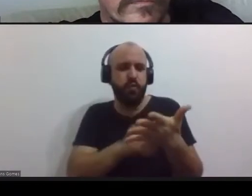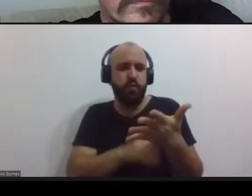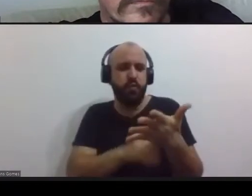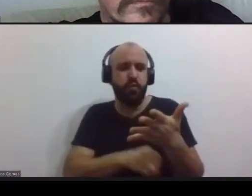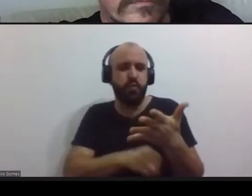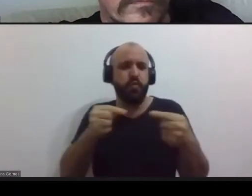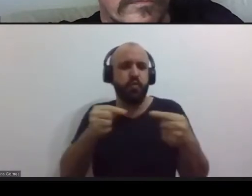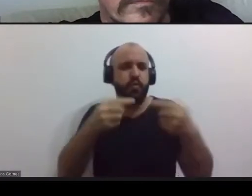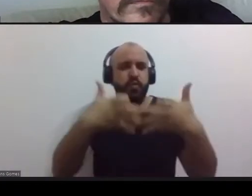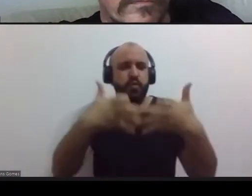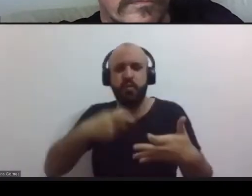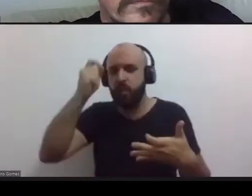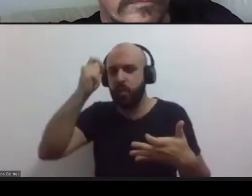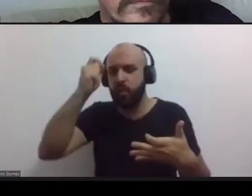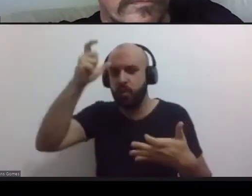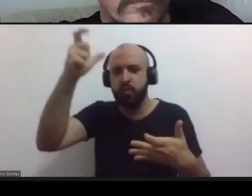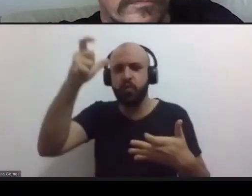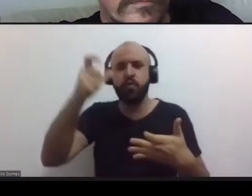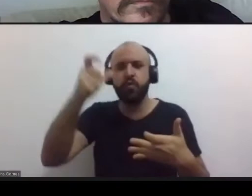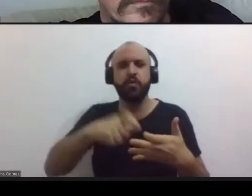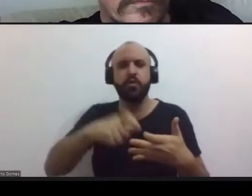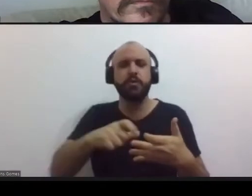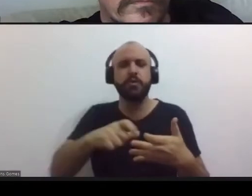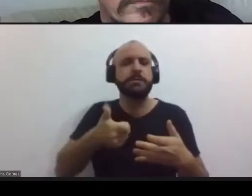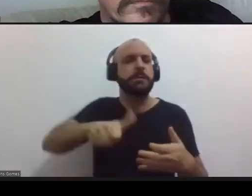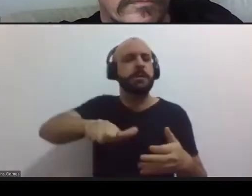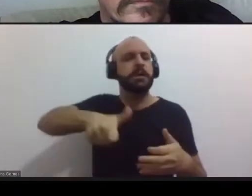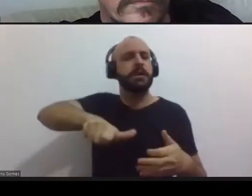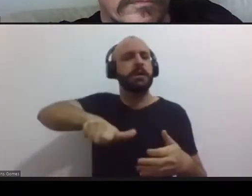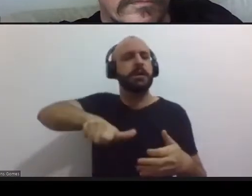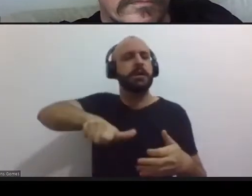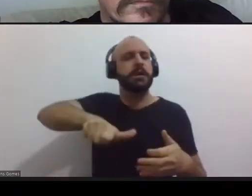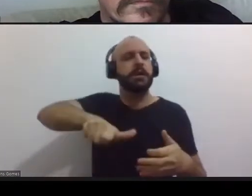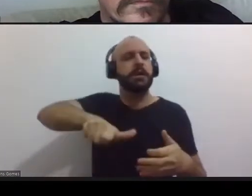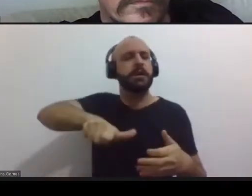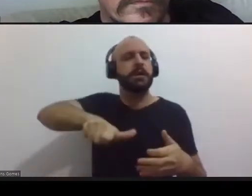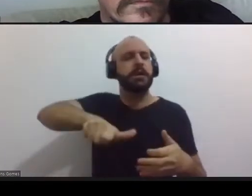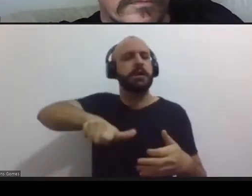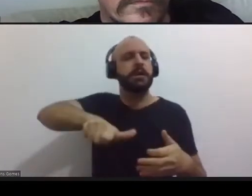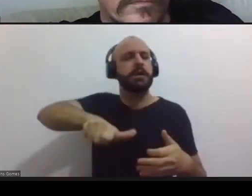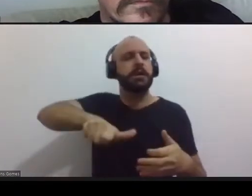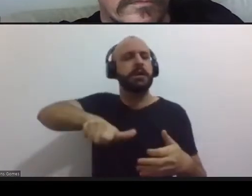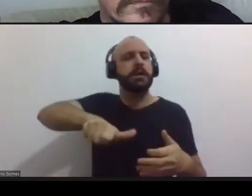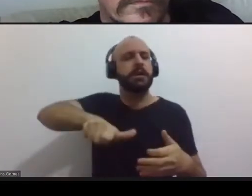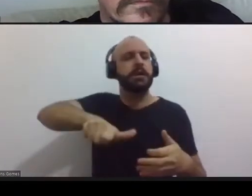mesmo assim, 30 anos atrás, se eu só me informasse a respeito de